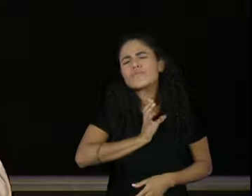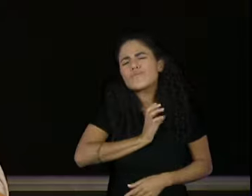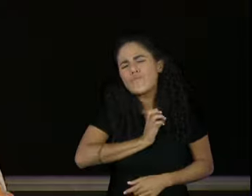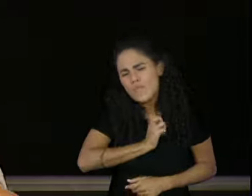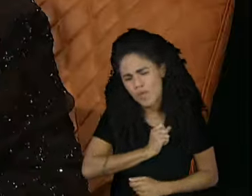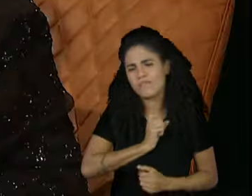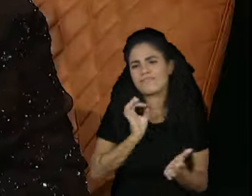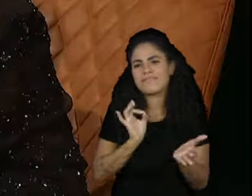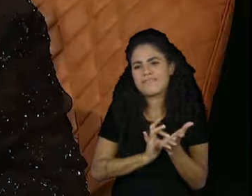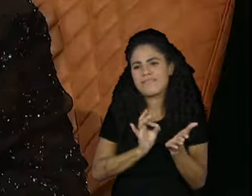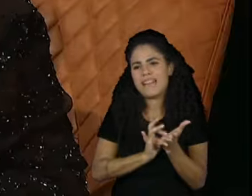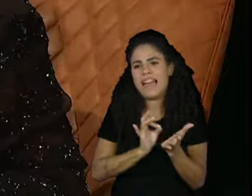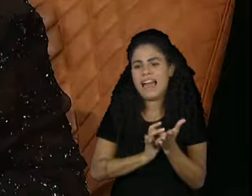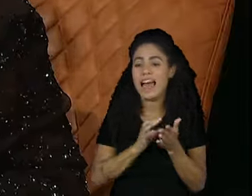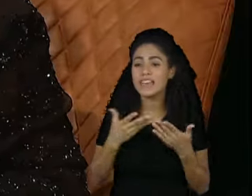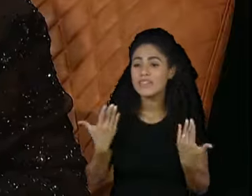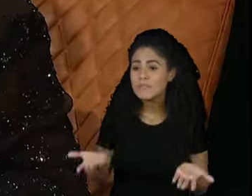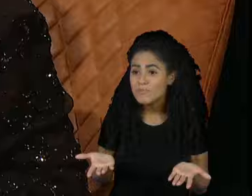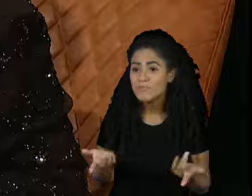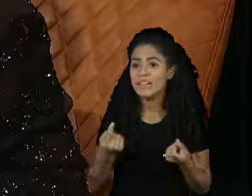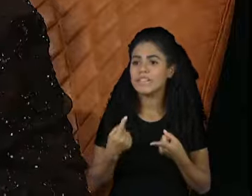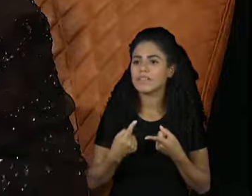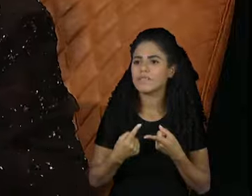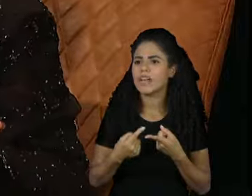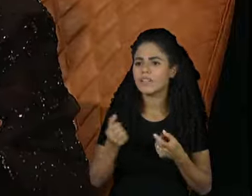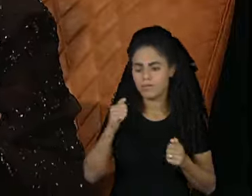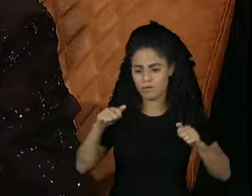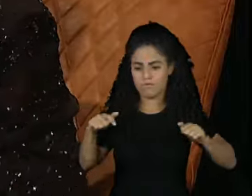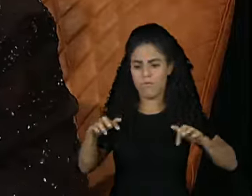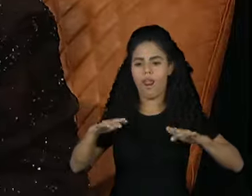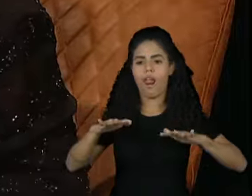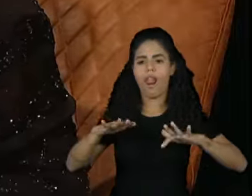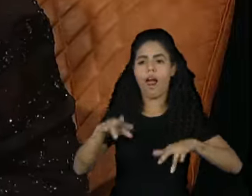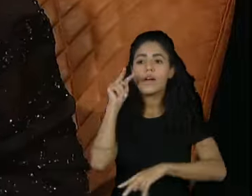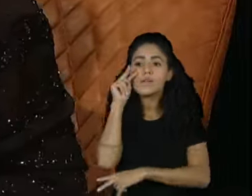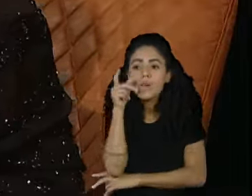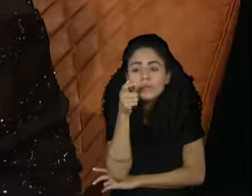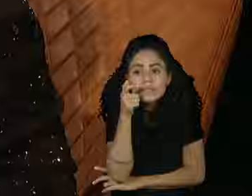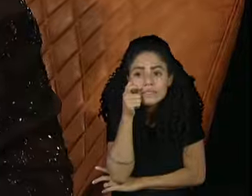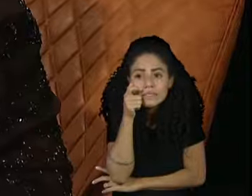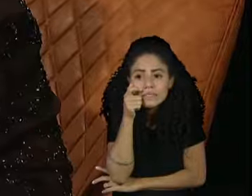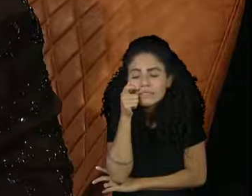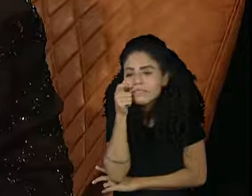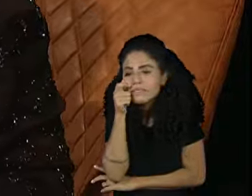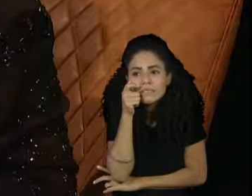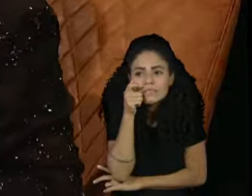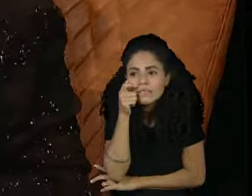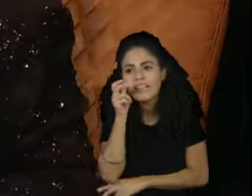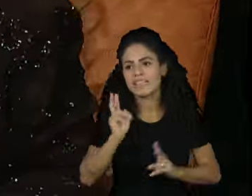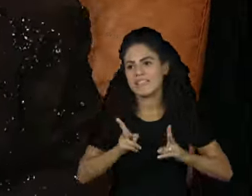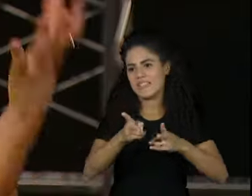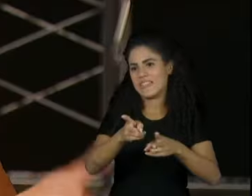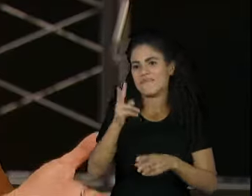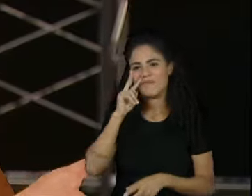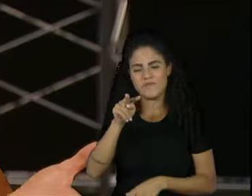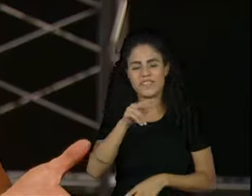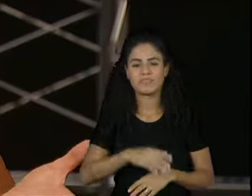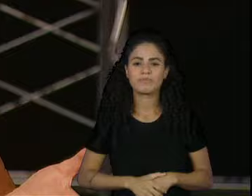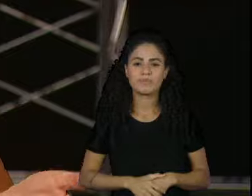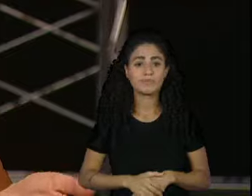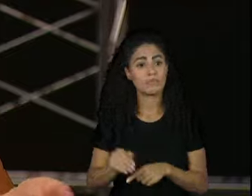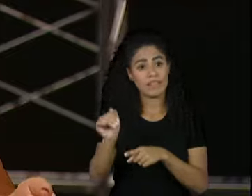público. Porque se o público não fosse os nossos espetáculos, como é que a gente continuar cantando, né? É verdade. Bom, a gente tem um